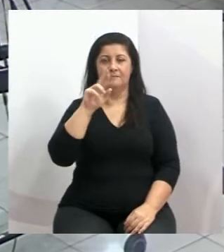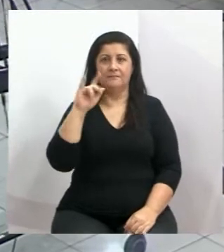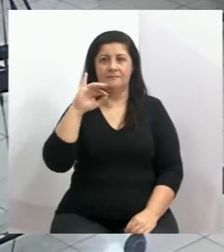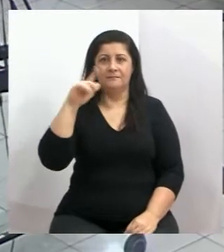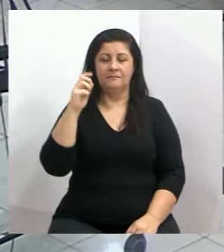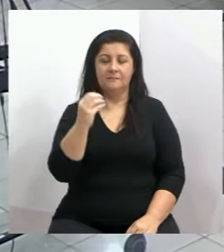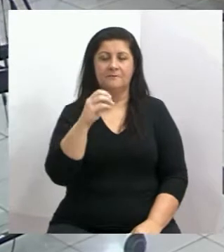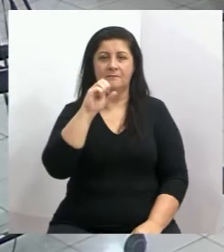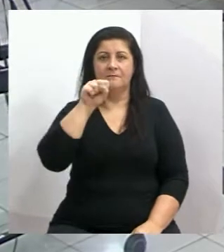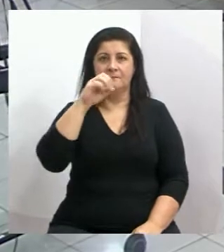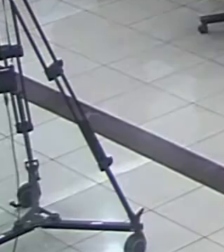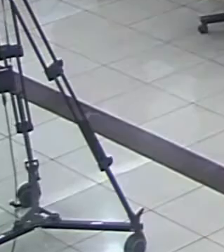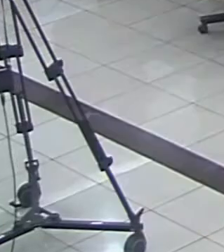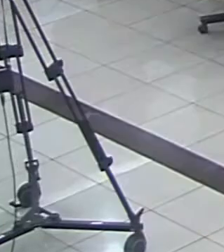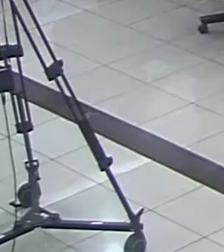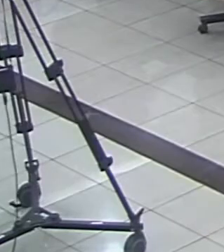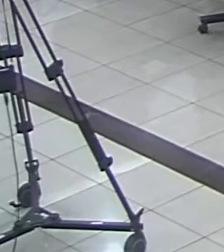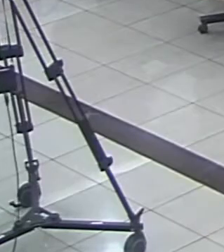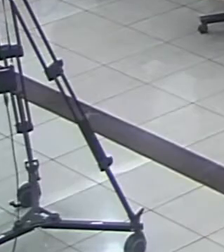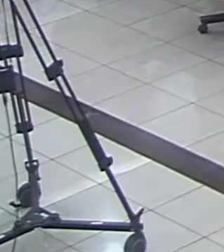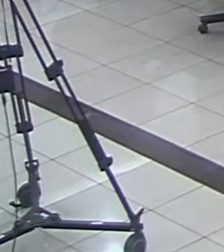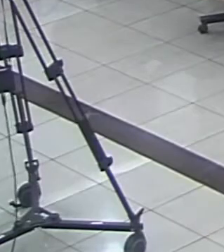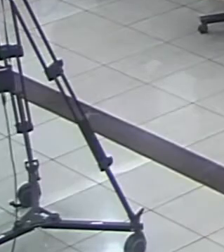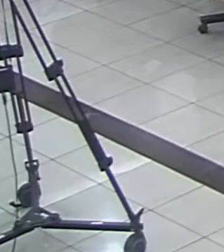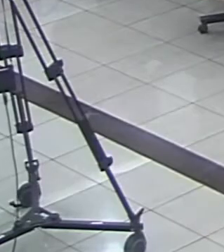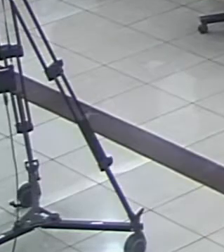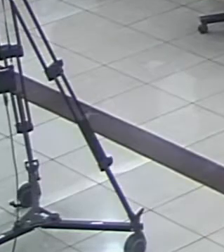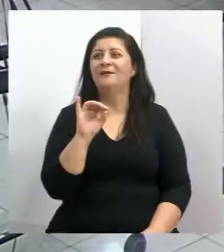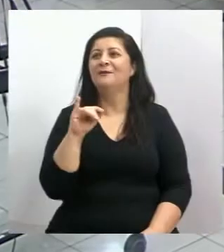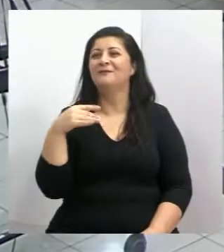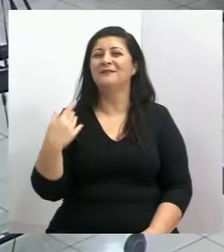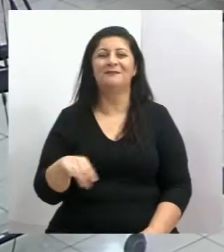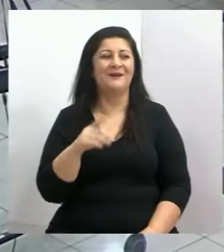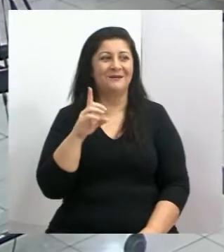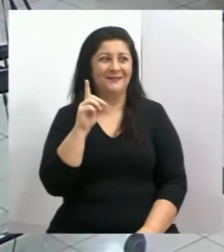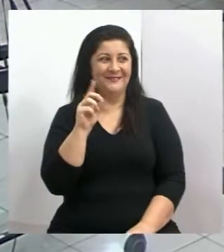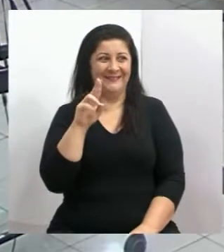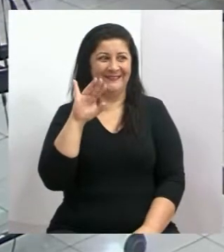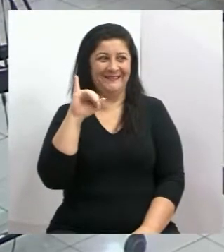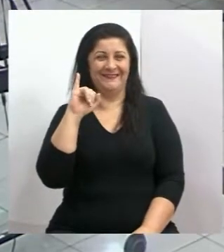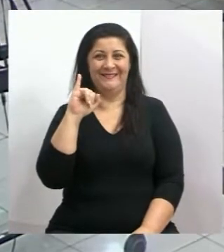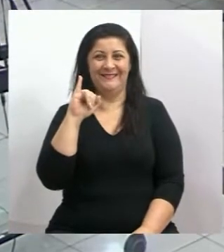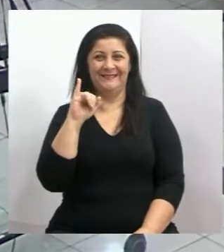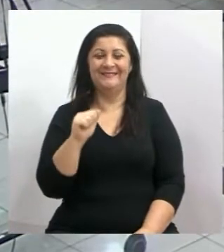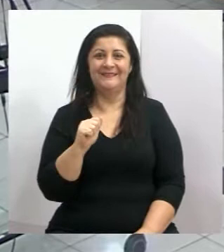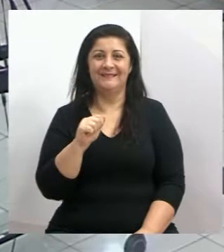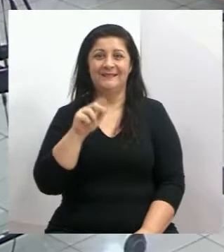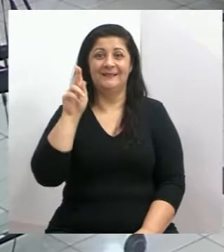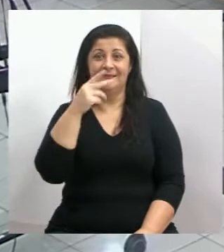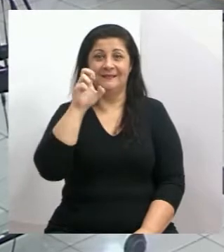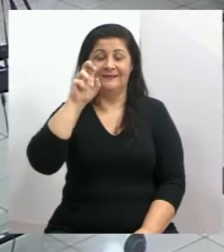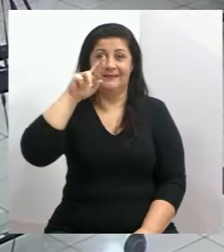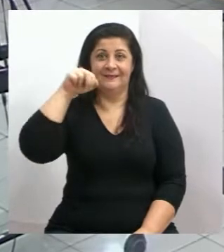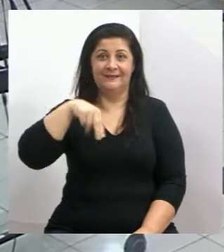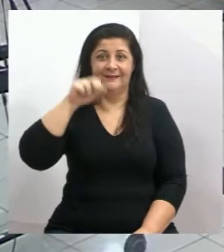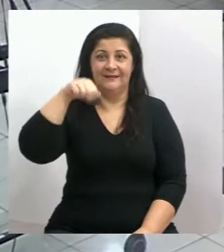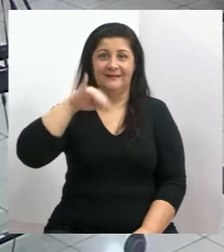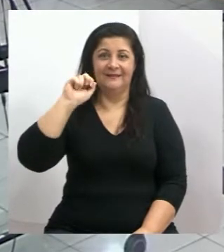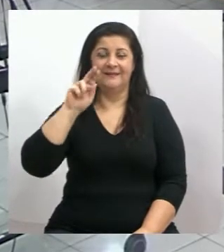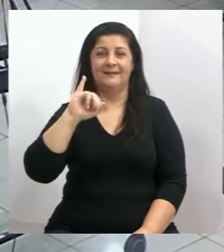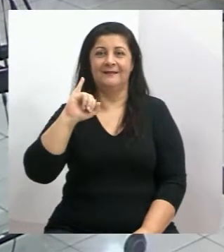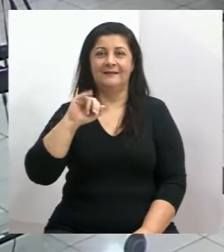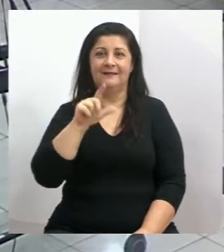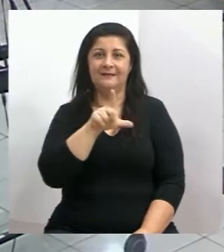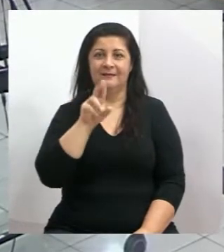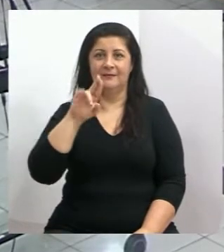Sônia patas da Amizade rolinha ave em Madureira no Amil do Parque meia-lua Orlando e Barreto e Luiz Flávio